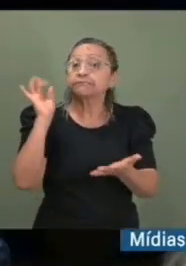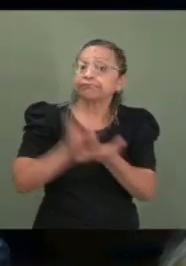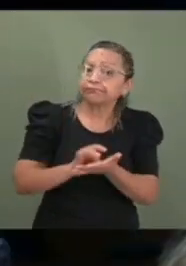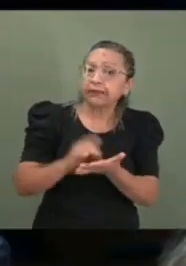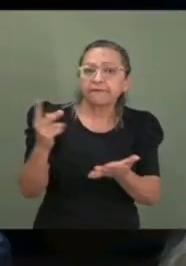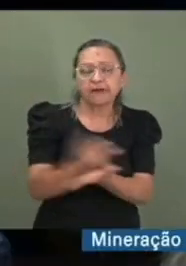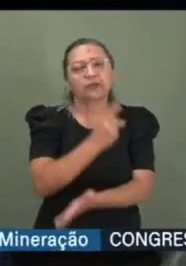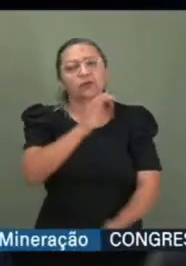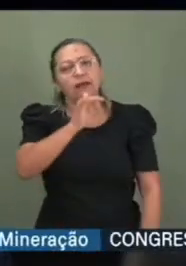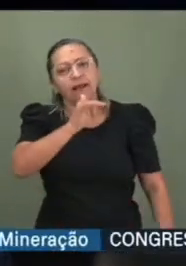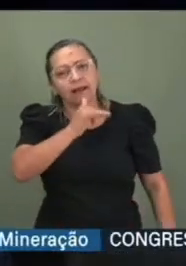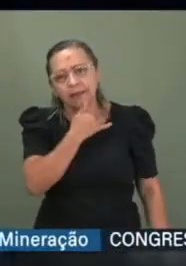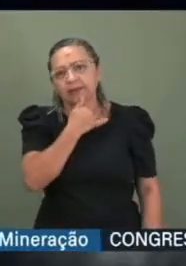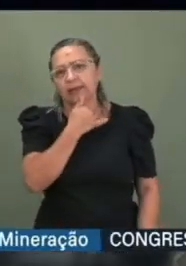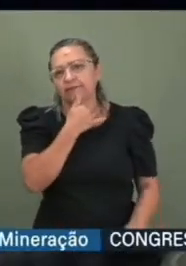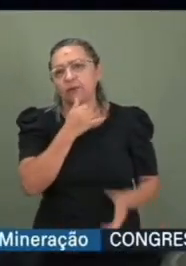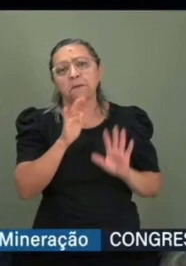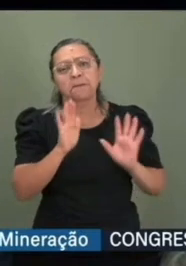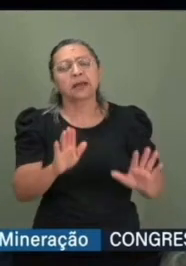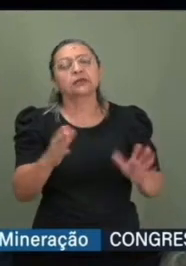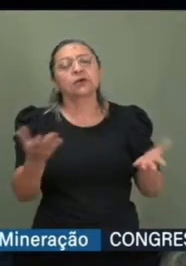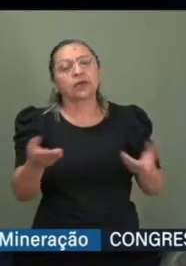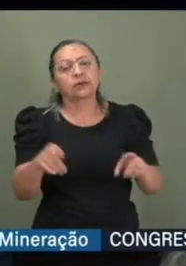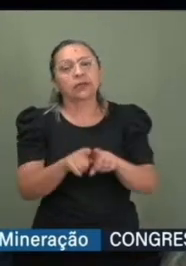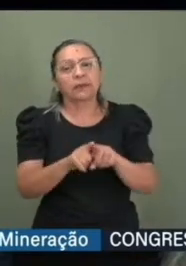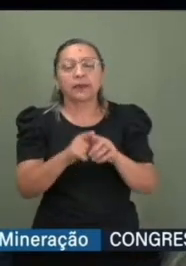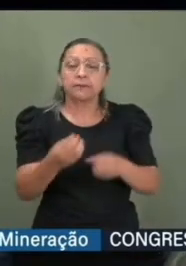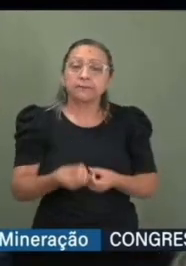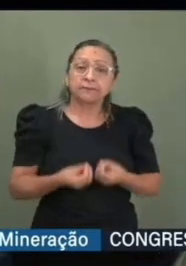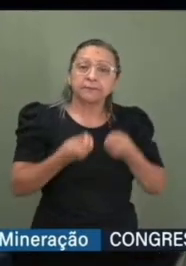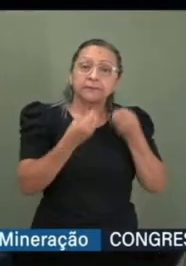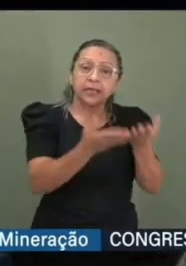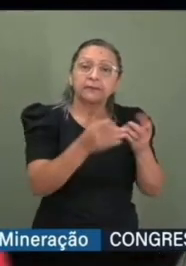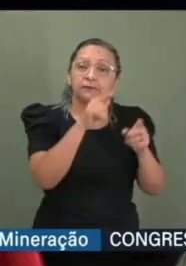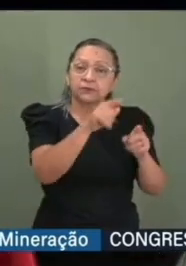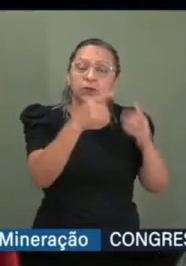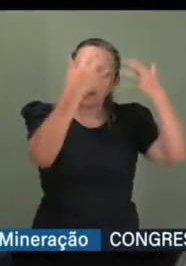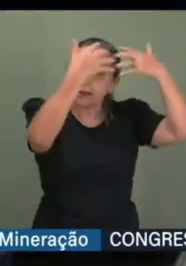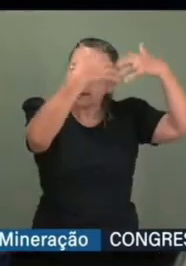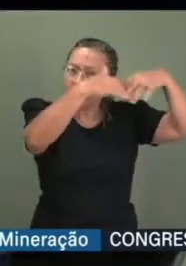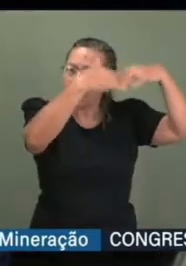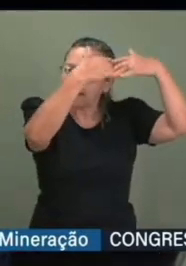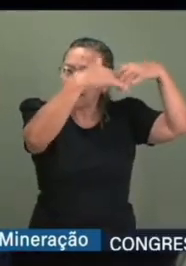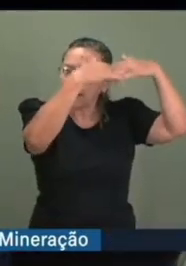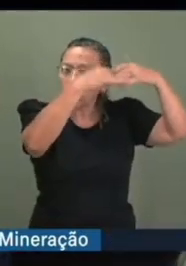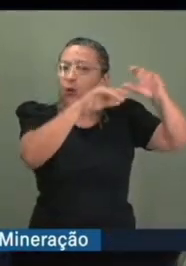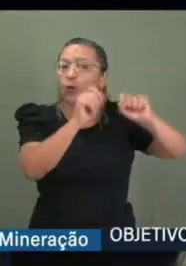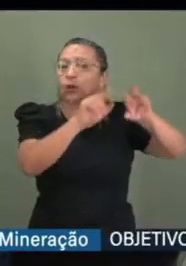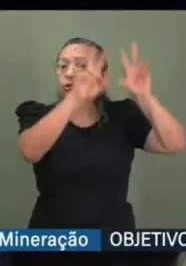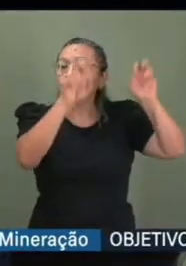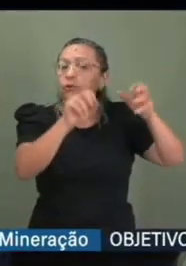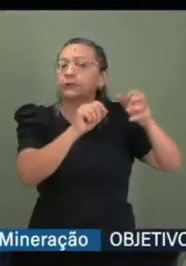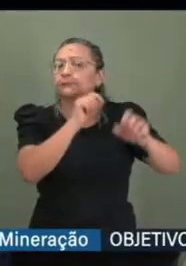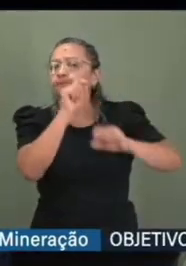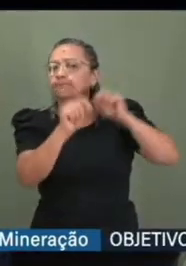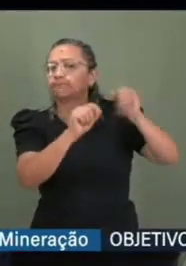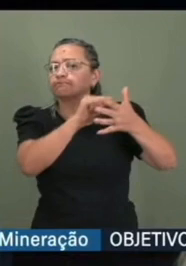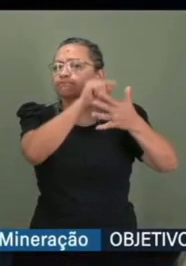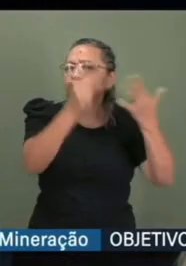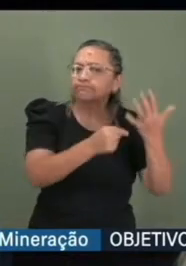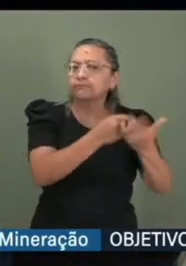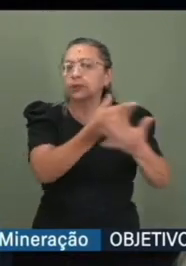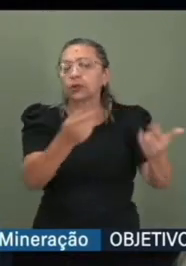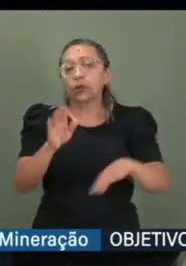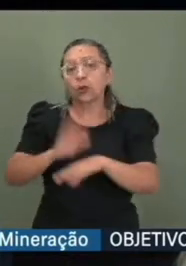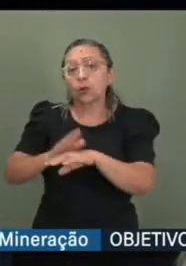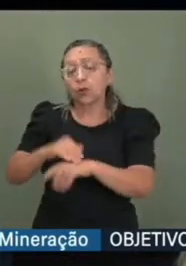lamentável mas eu quero trazer ao Senhor uma reflexão sobre sinais que o estado